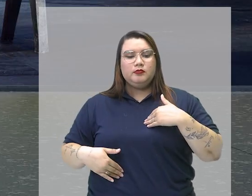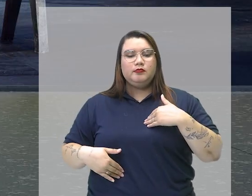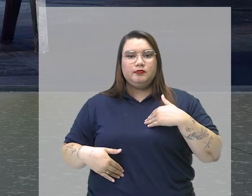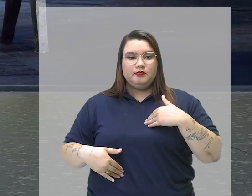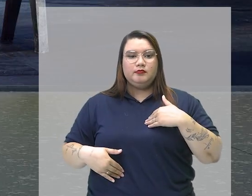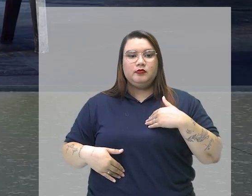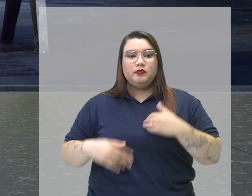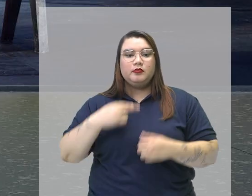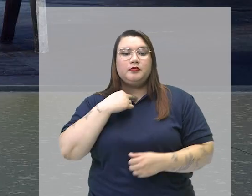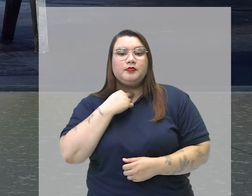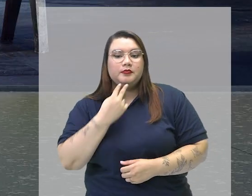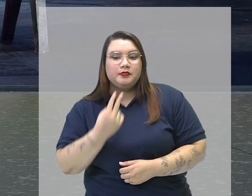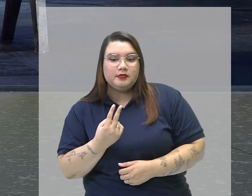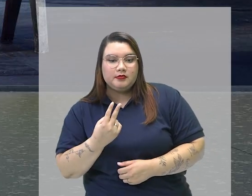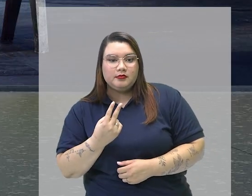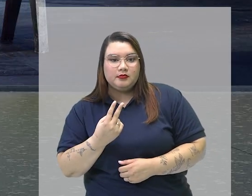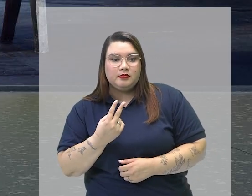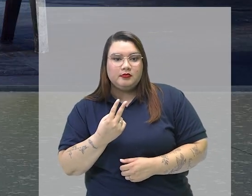entre corpo,